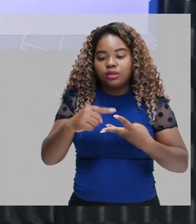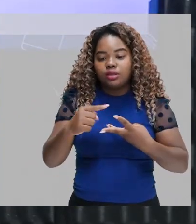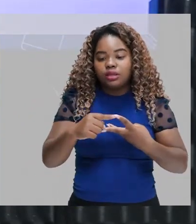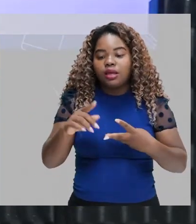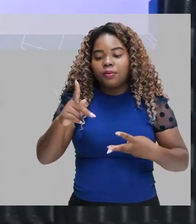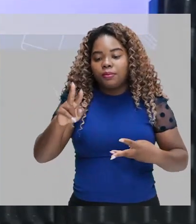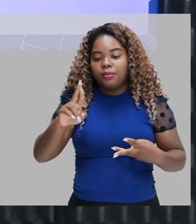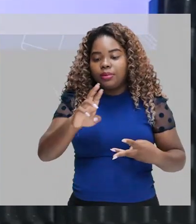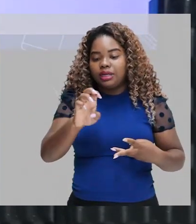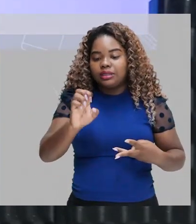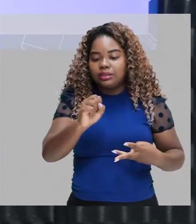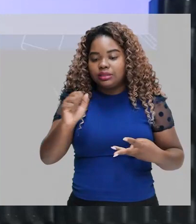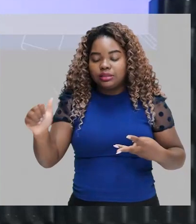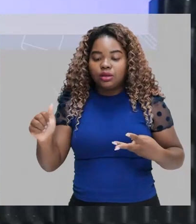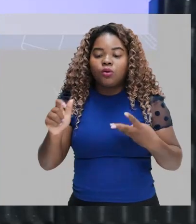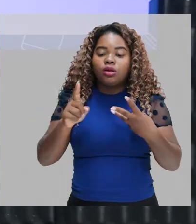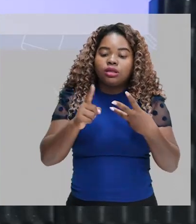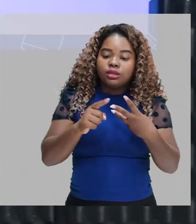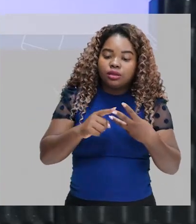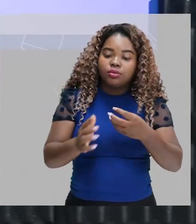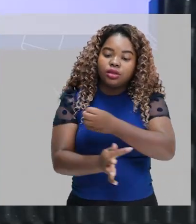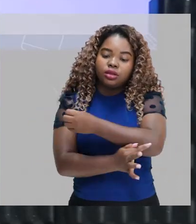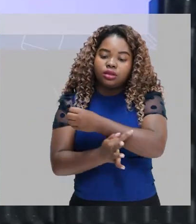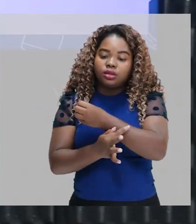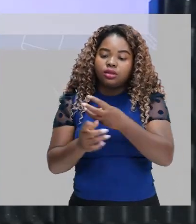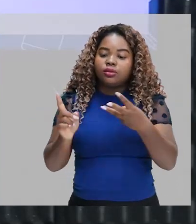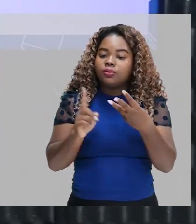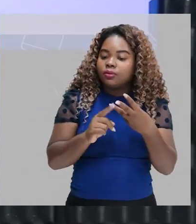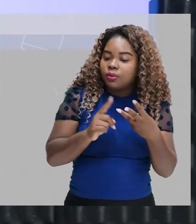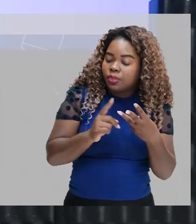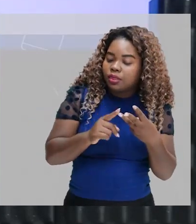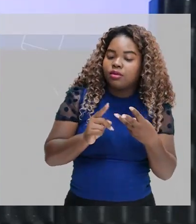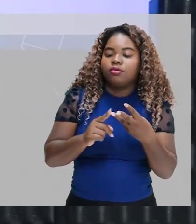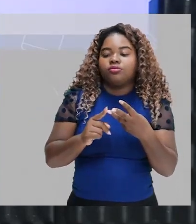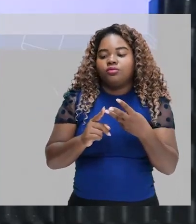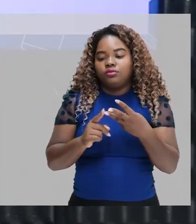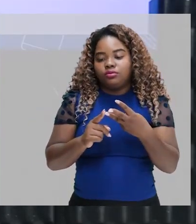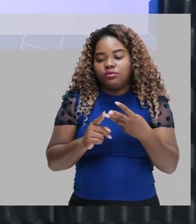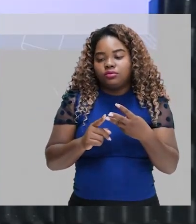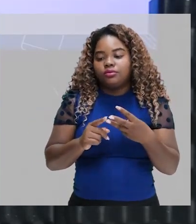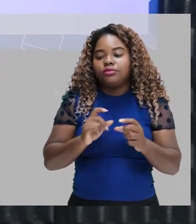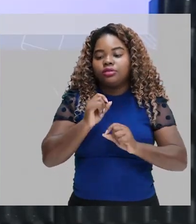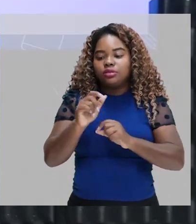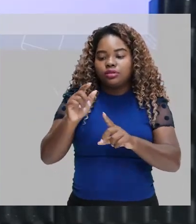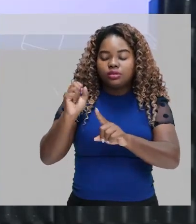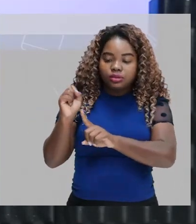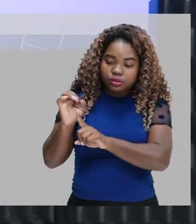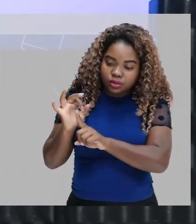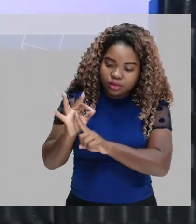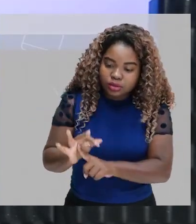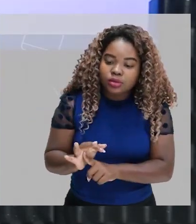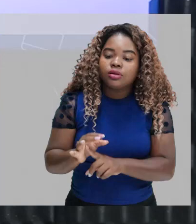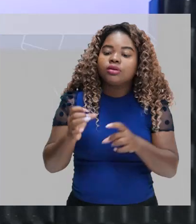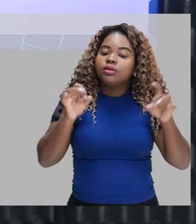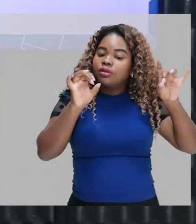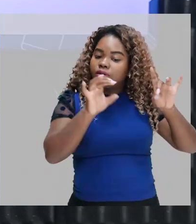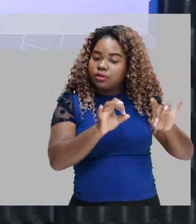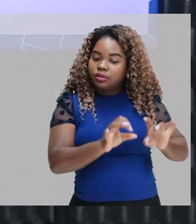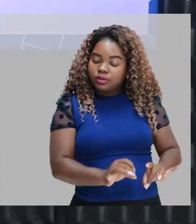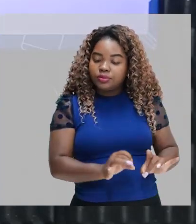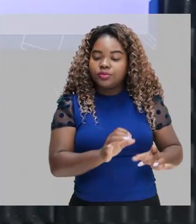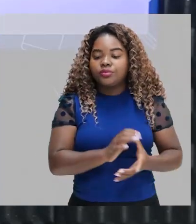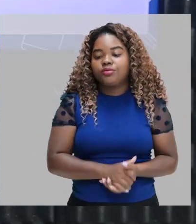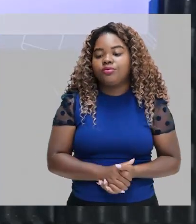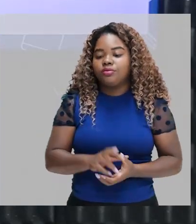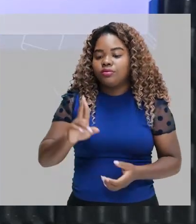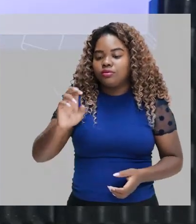é, depende da temperatura e depende da reatividade desse gás, em especial a